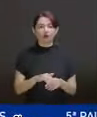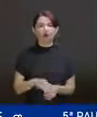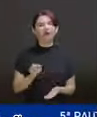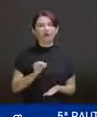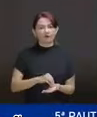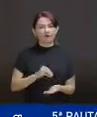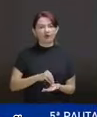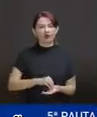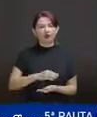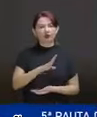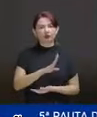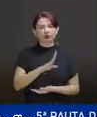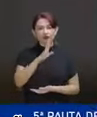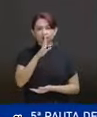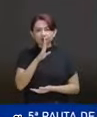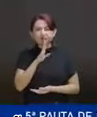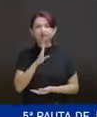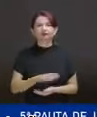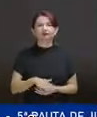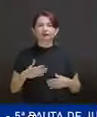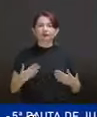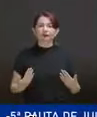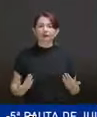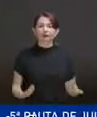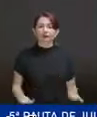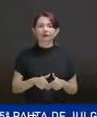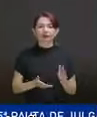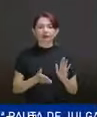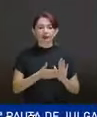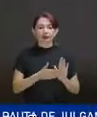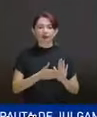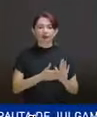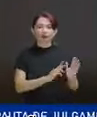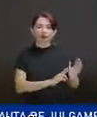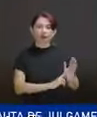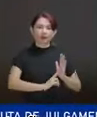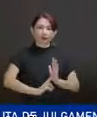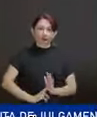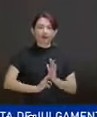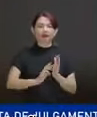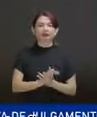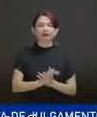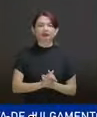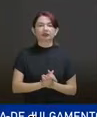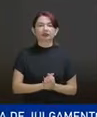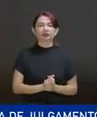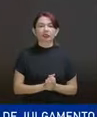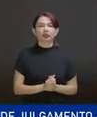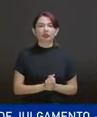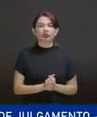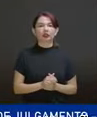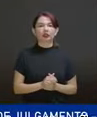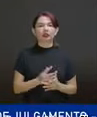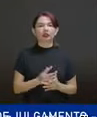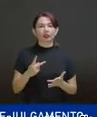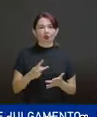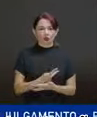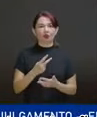omissão ao não reconhecer a decadência da propositura de representação, argumentando que a